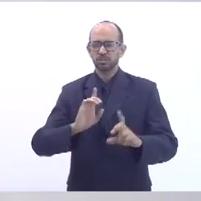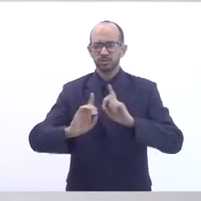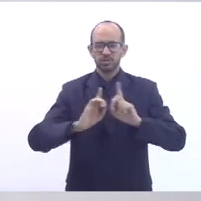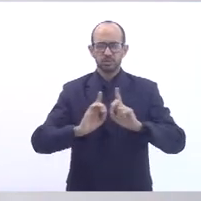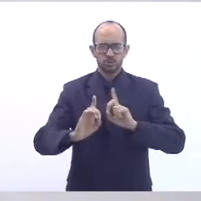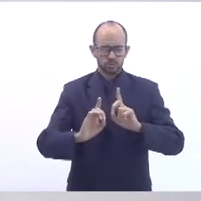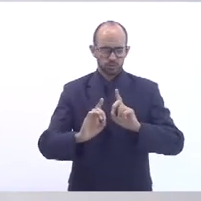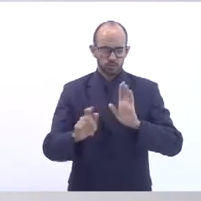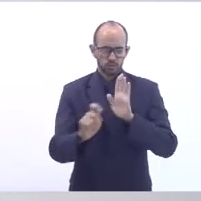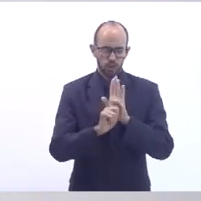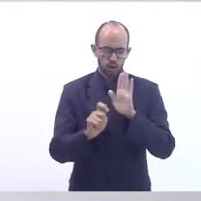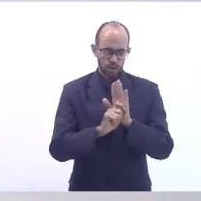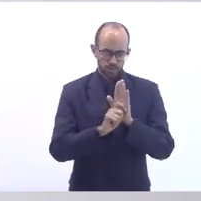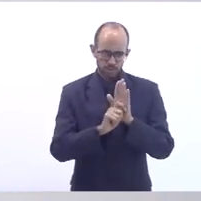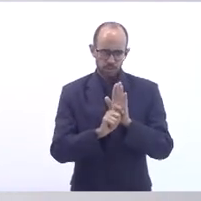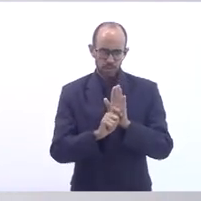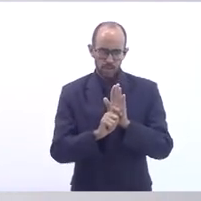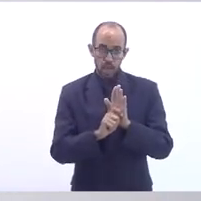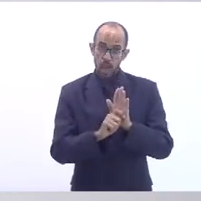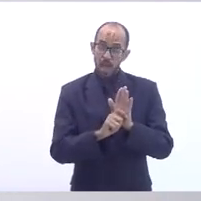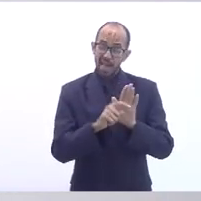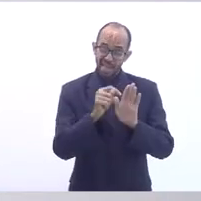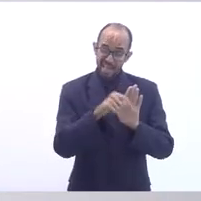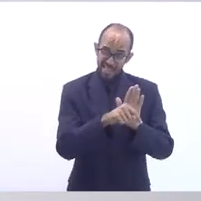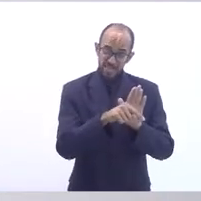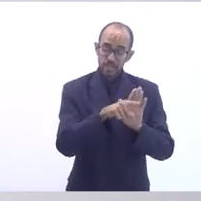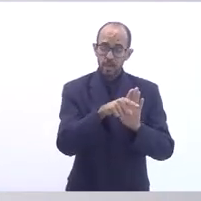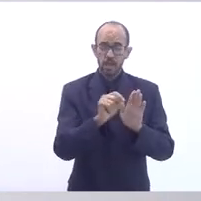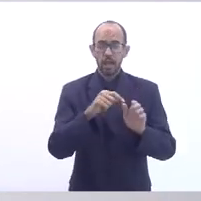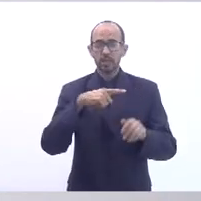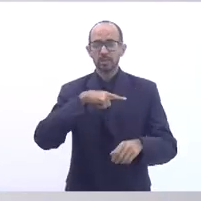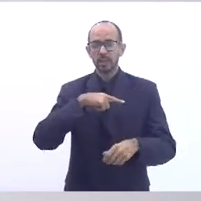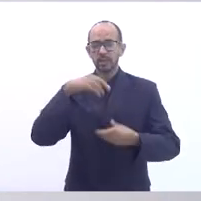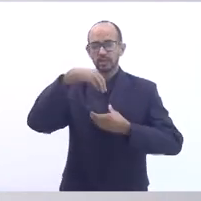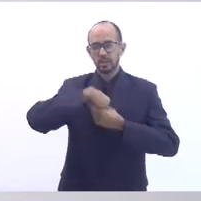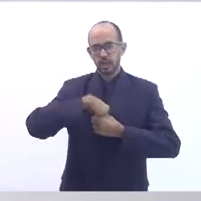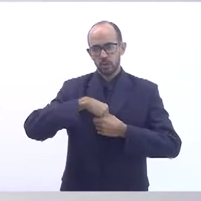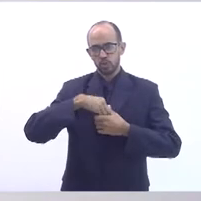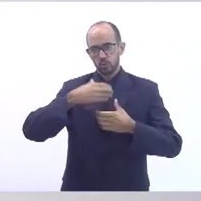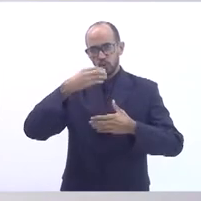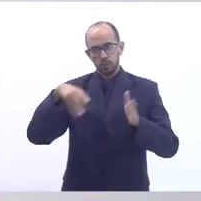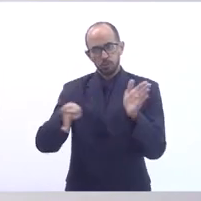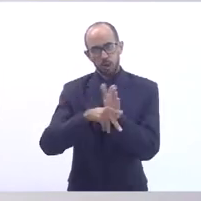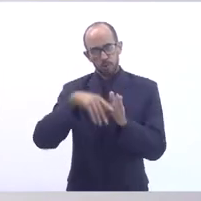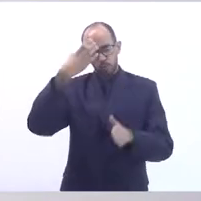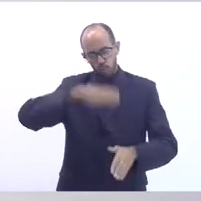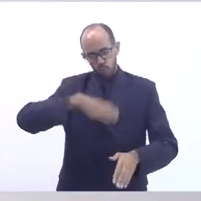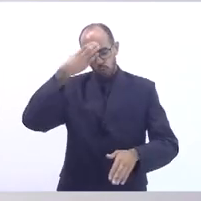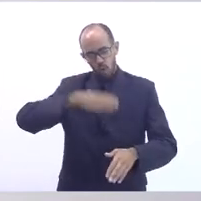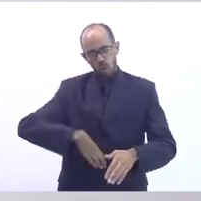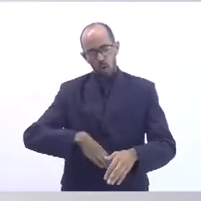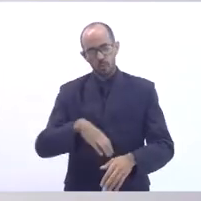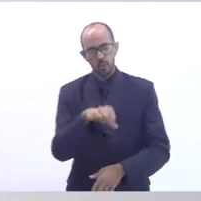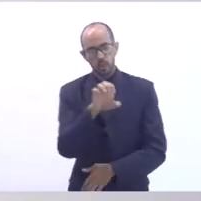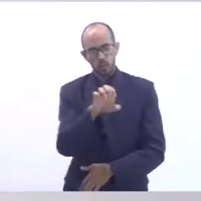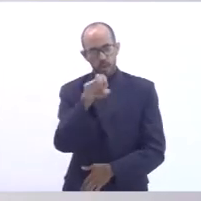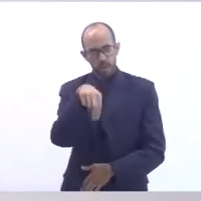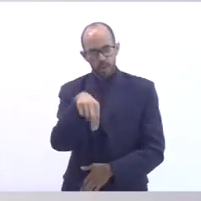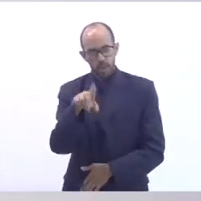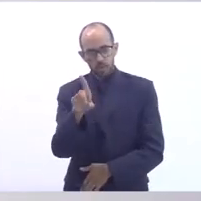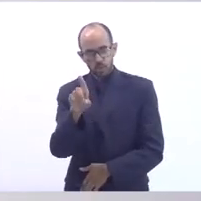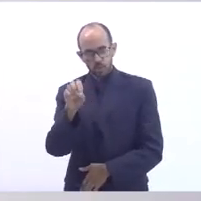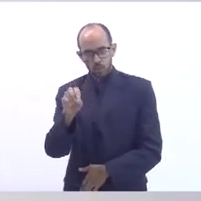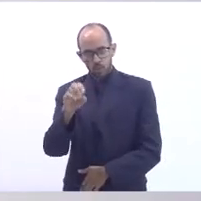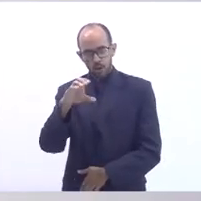né a maconha é uma planta que ela está presente dentro do nosso organismo através do sistema endocanabinoide Então